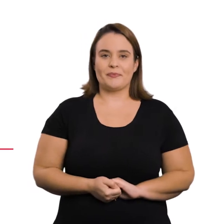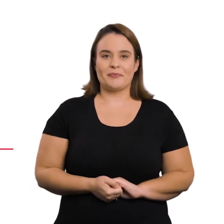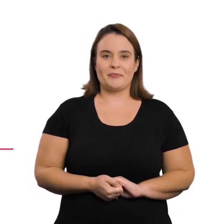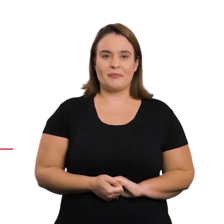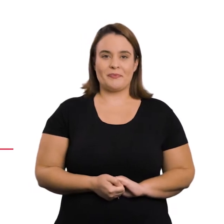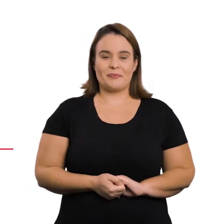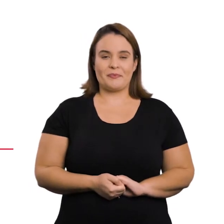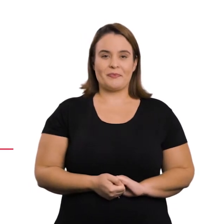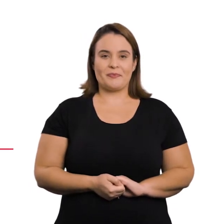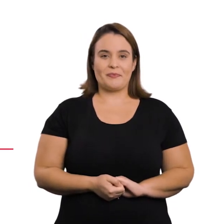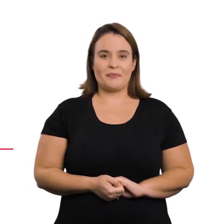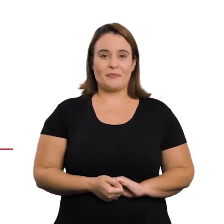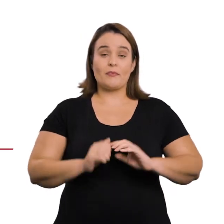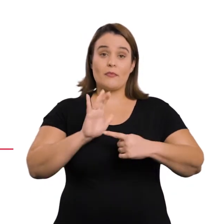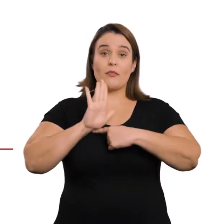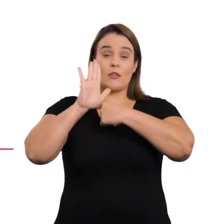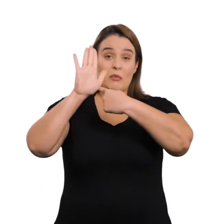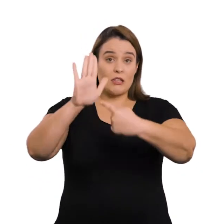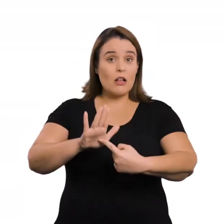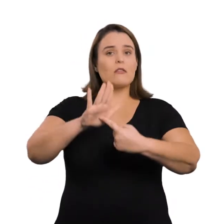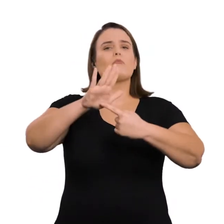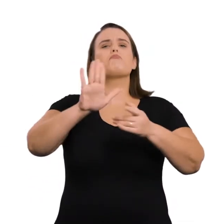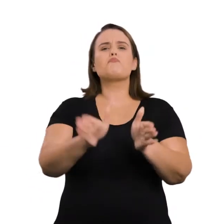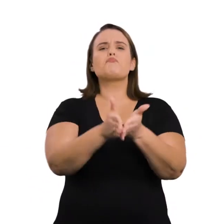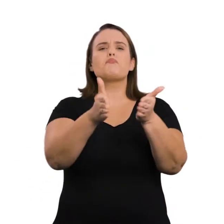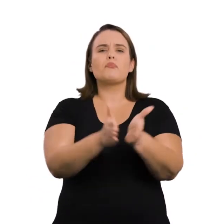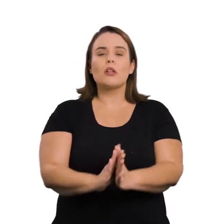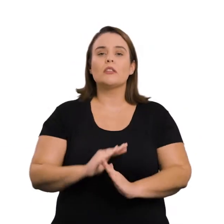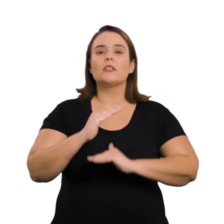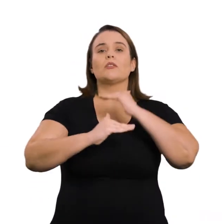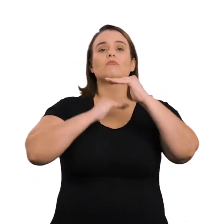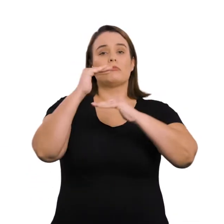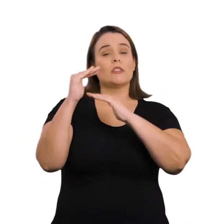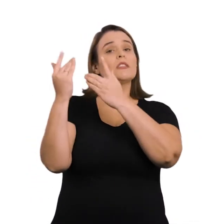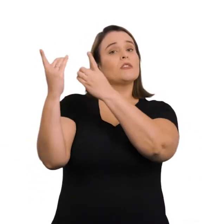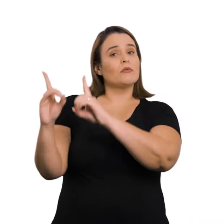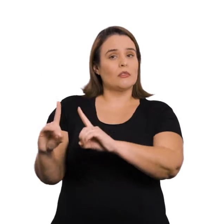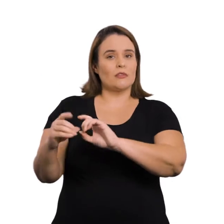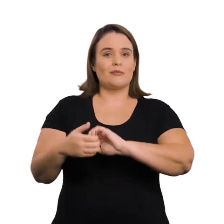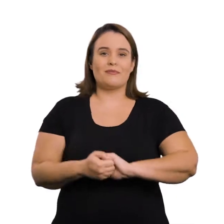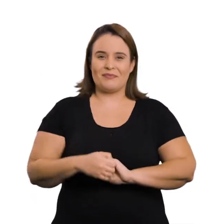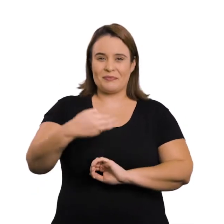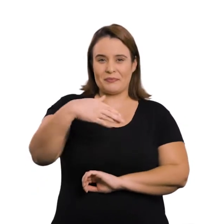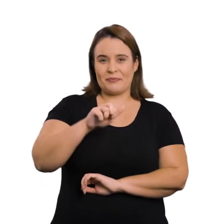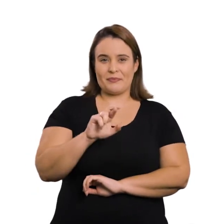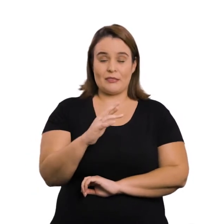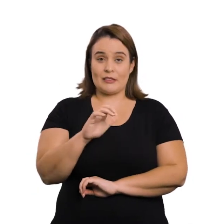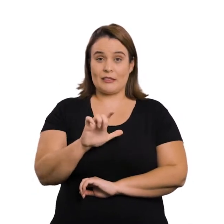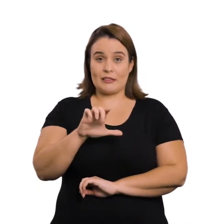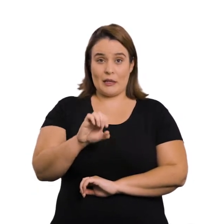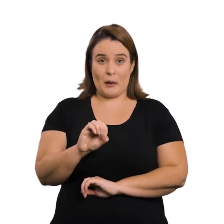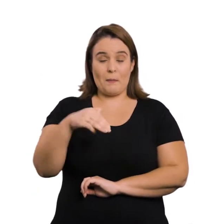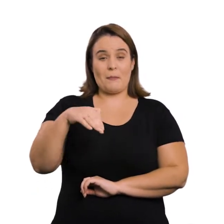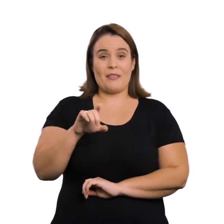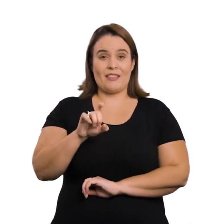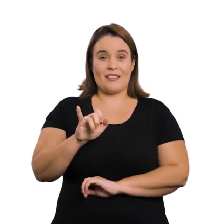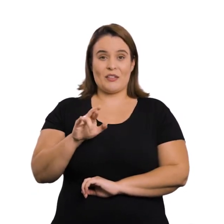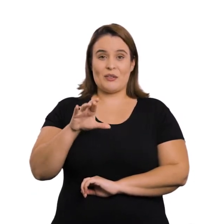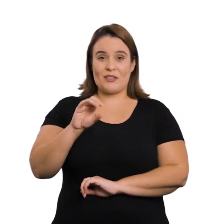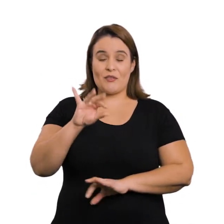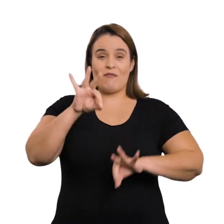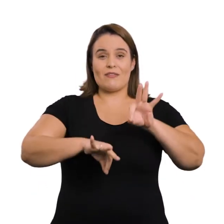igual 6 deficiência. Fonte: Apresentação sobre Pobreza, Desenvolvimento e